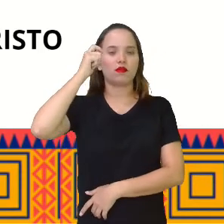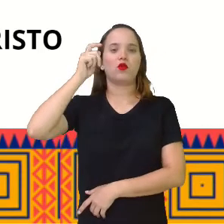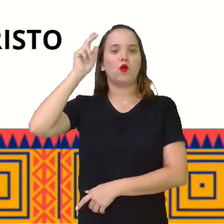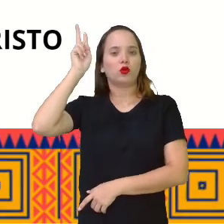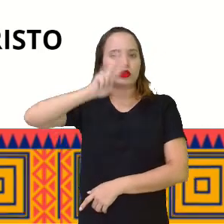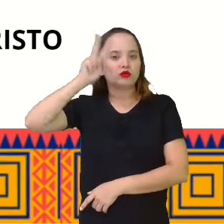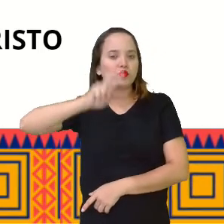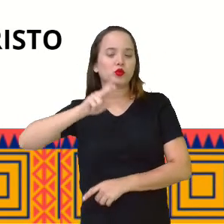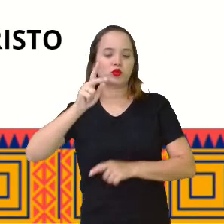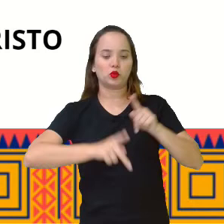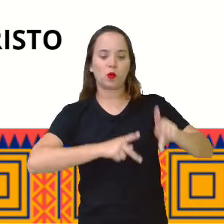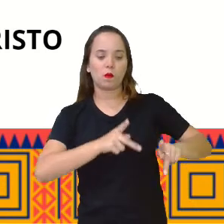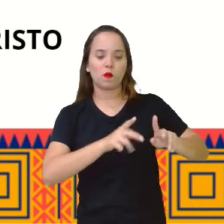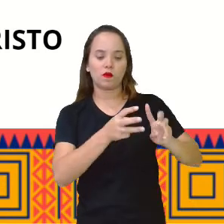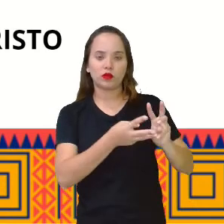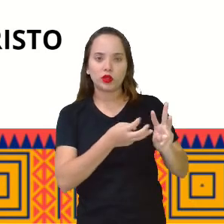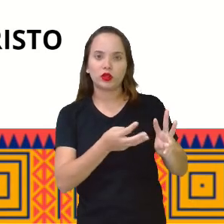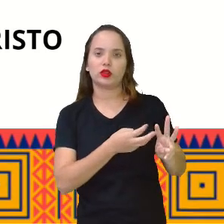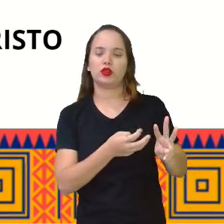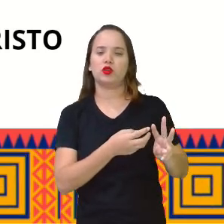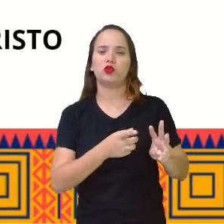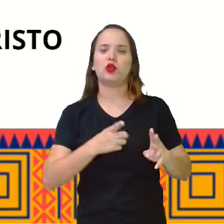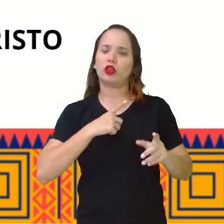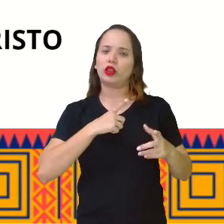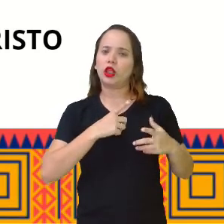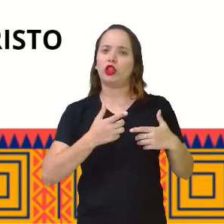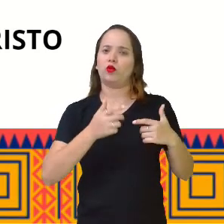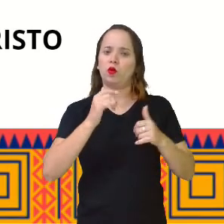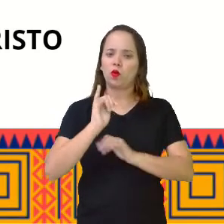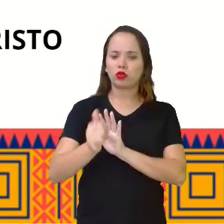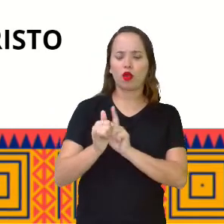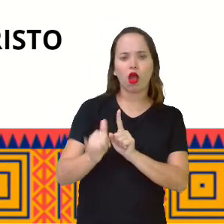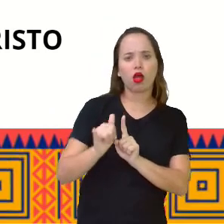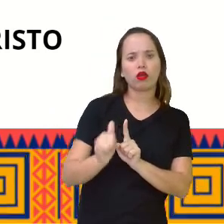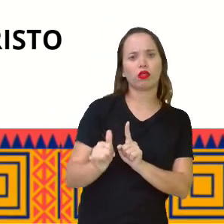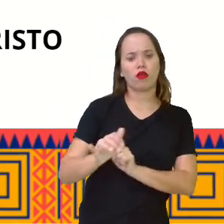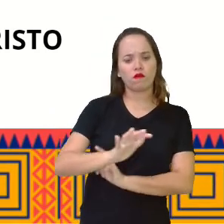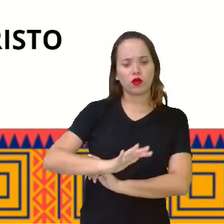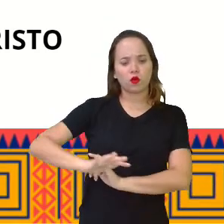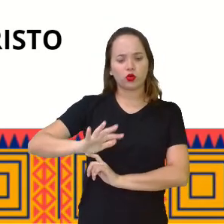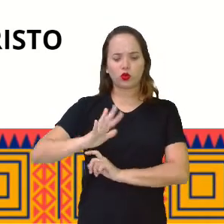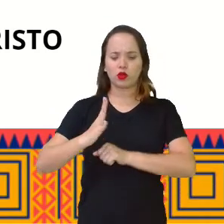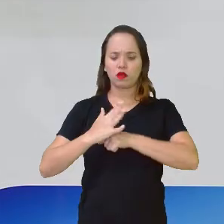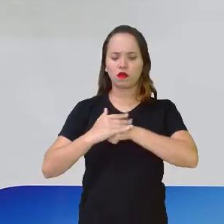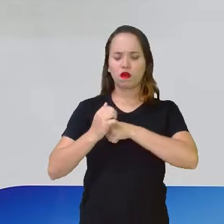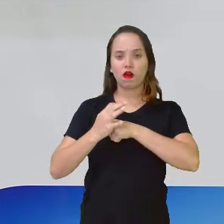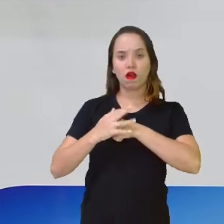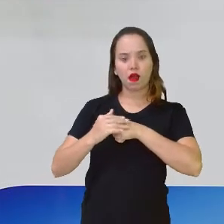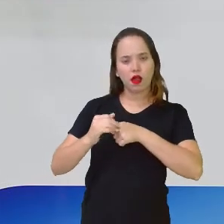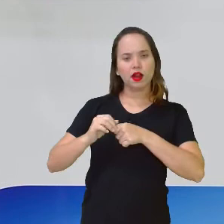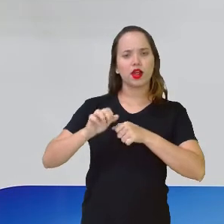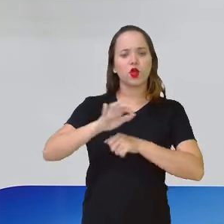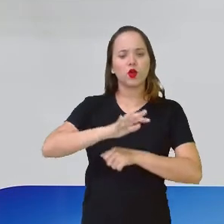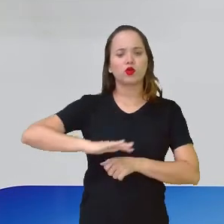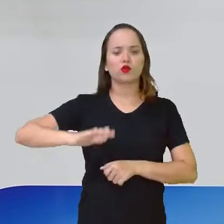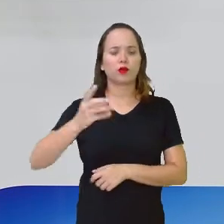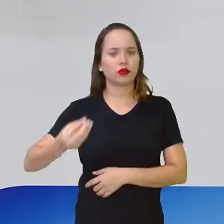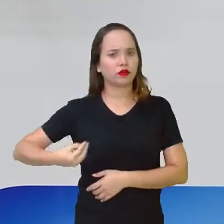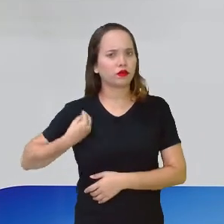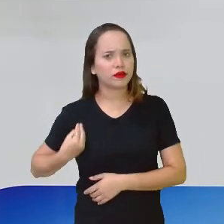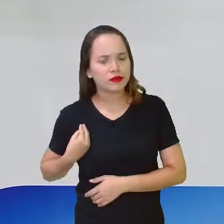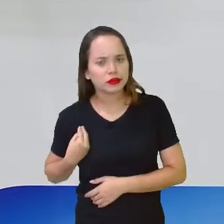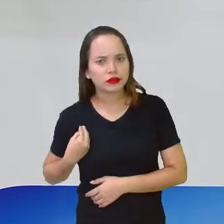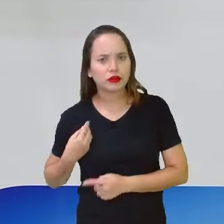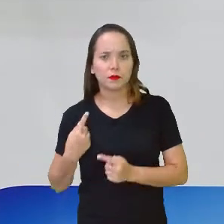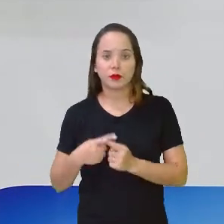com narrativas e espaços de afeto e de construções cotidianas. Ou seja, muitas